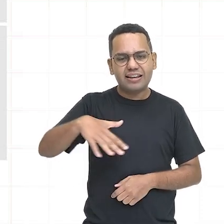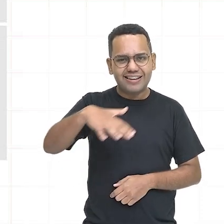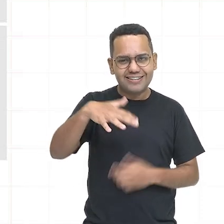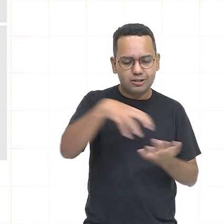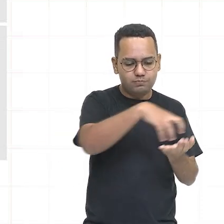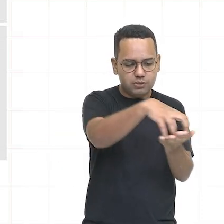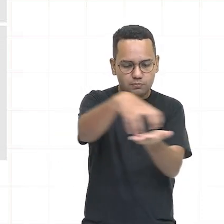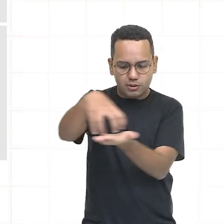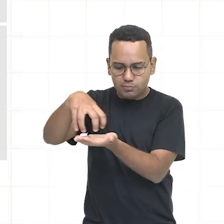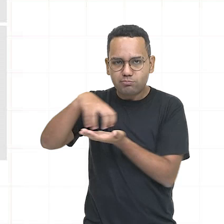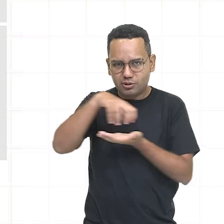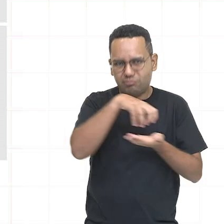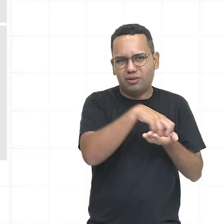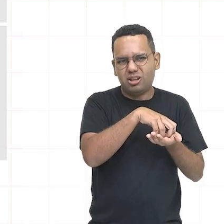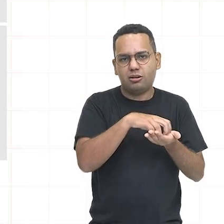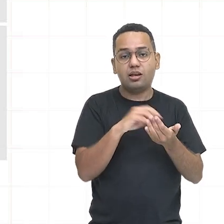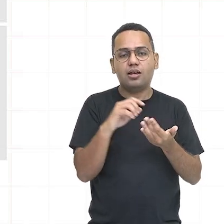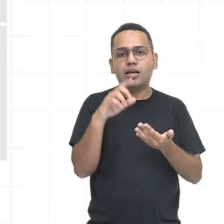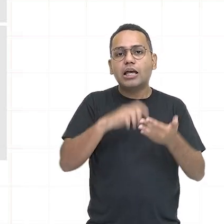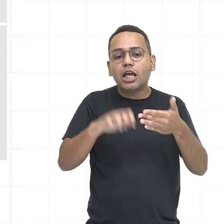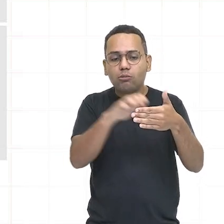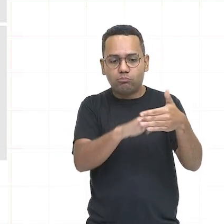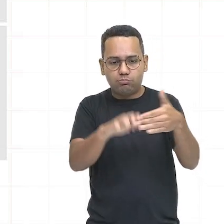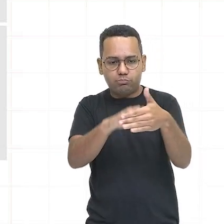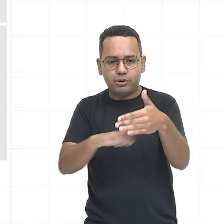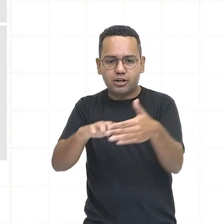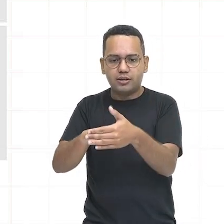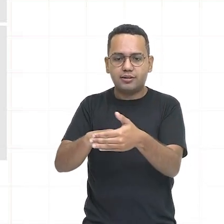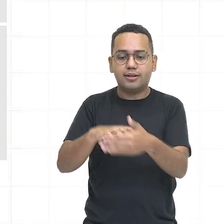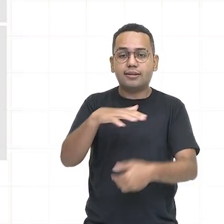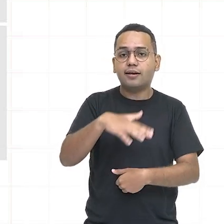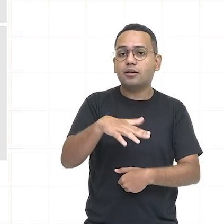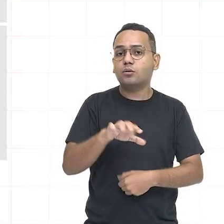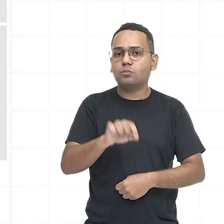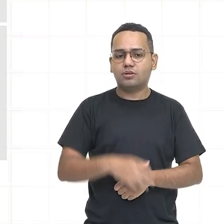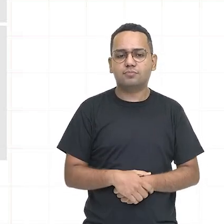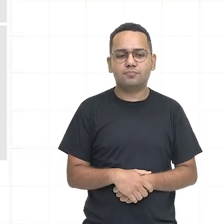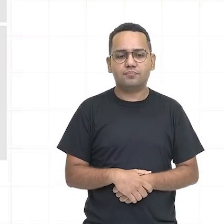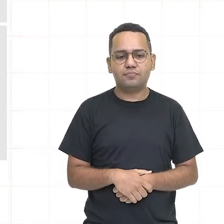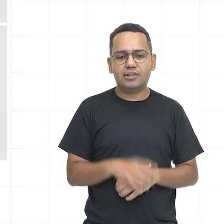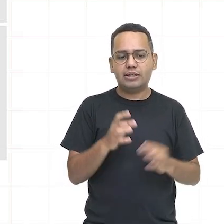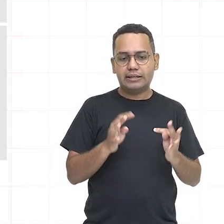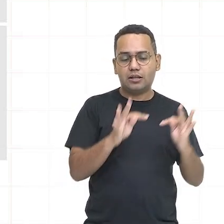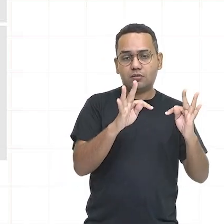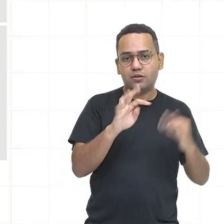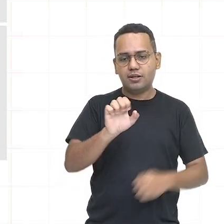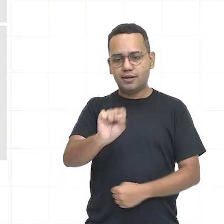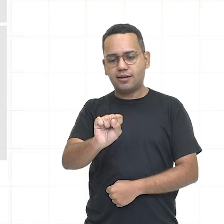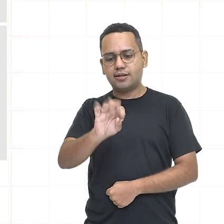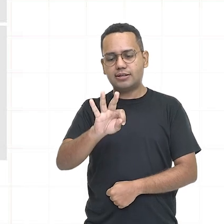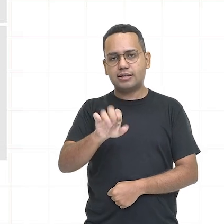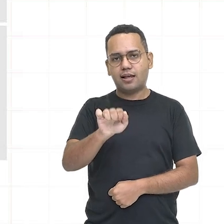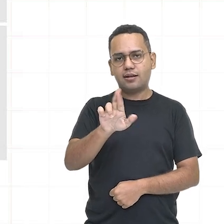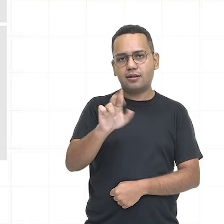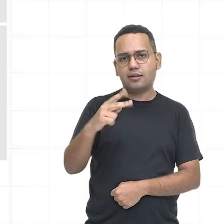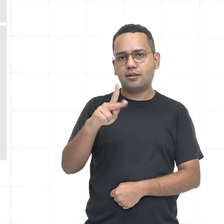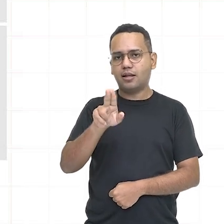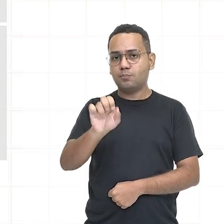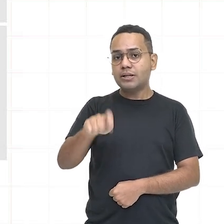verdade, aí de várias empresas, principalmente aí de tecnologia e também de startups, elas